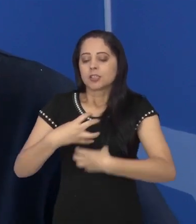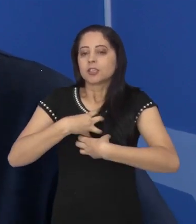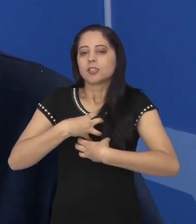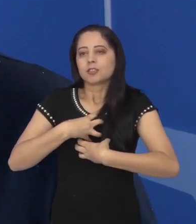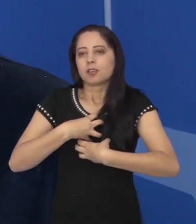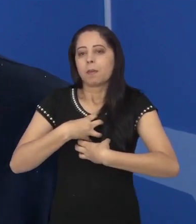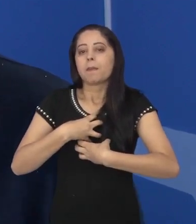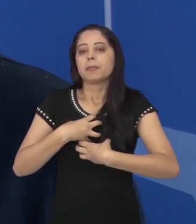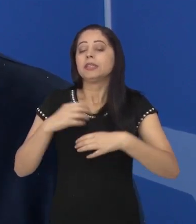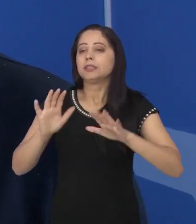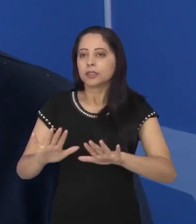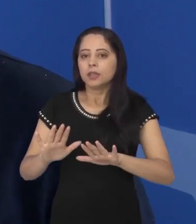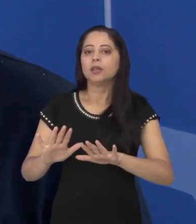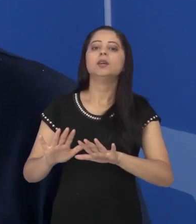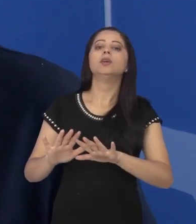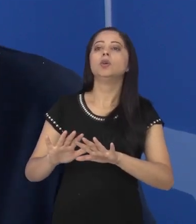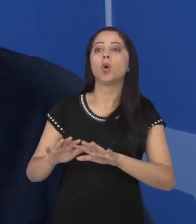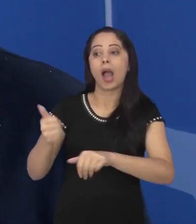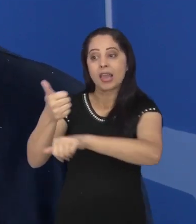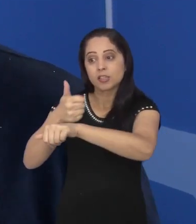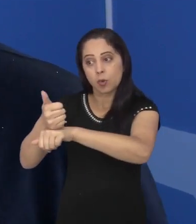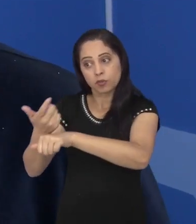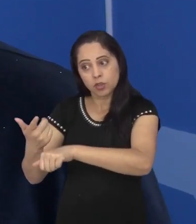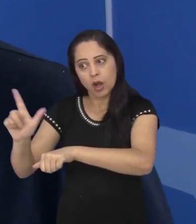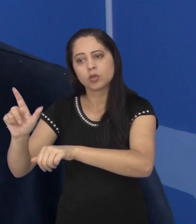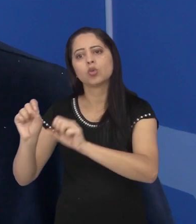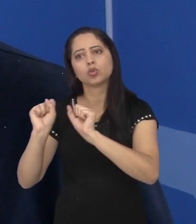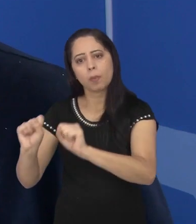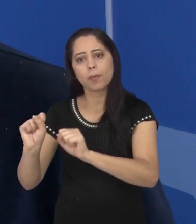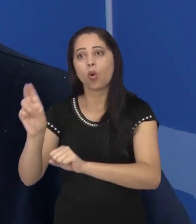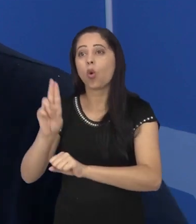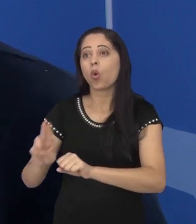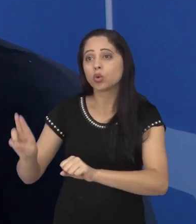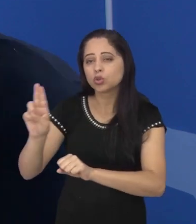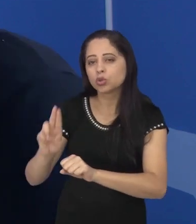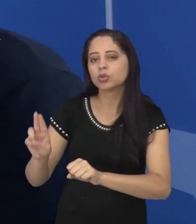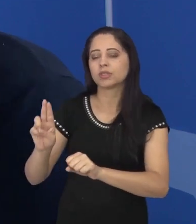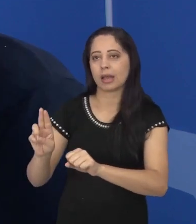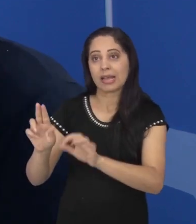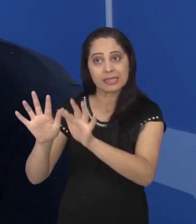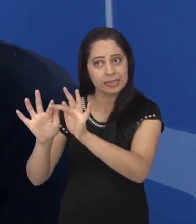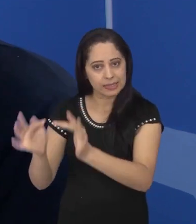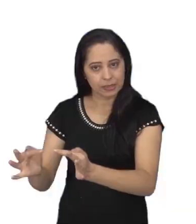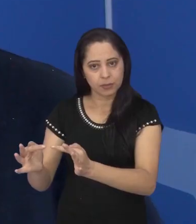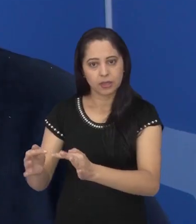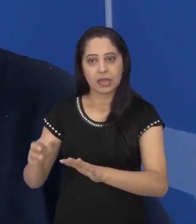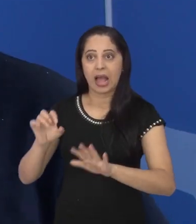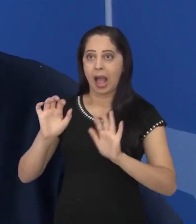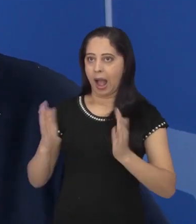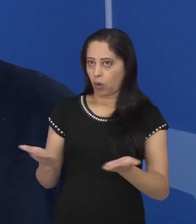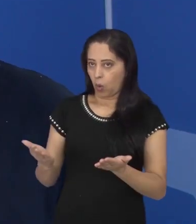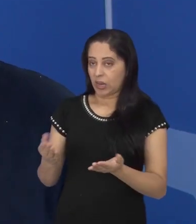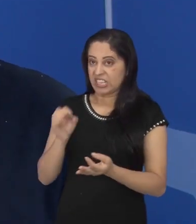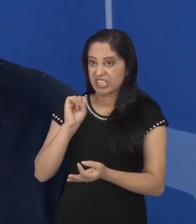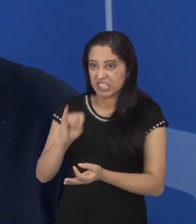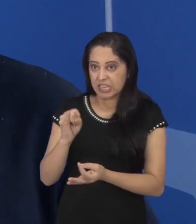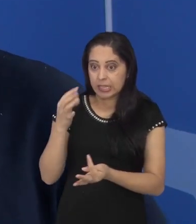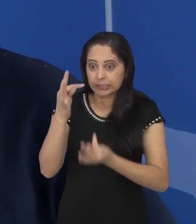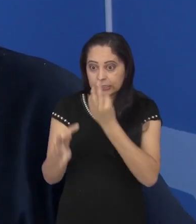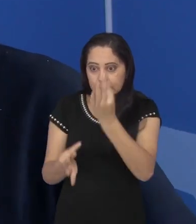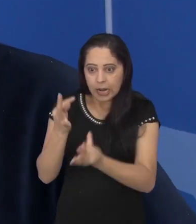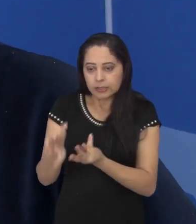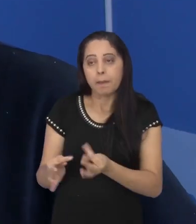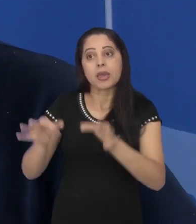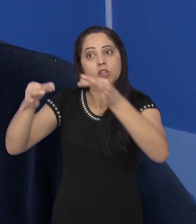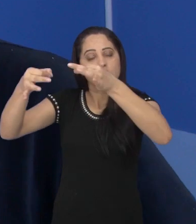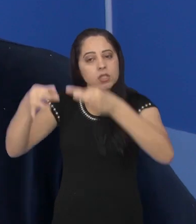fisiológicos sem precisar de nada. E aí outros profissionais podem utilizar, mas é um recurso terapêutico. Então quando a gente fala de tratamento,